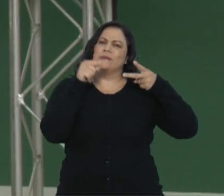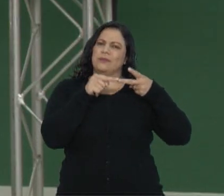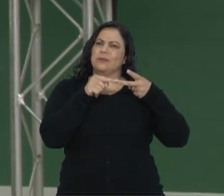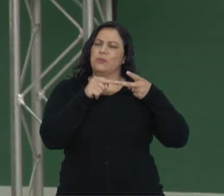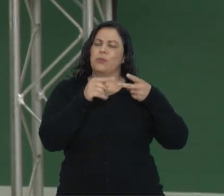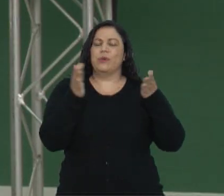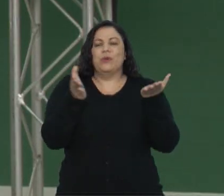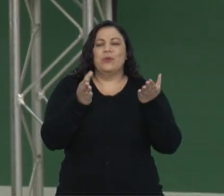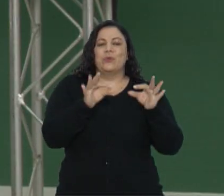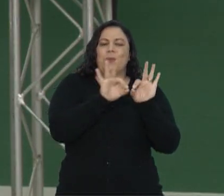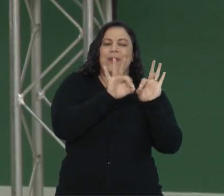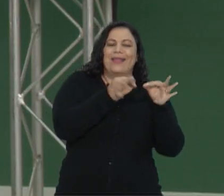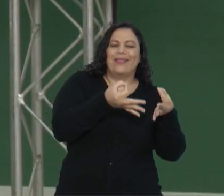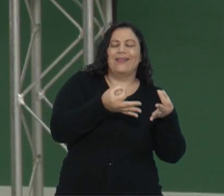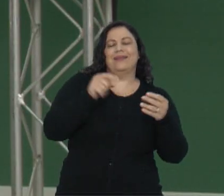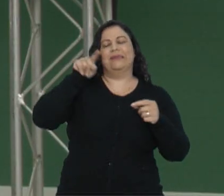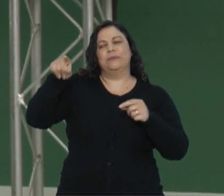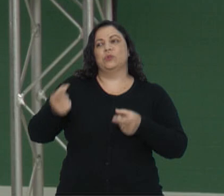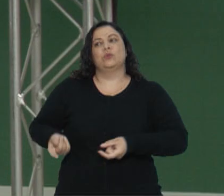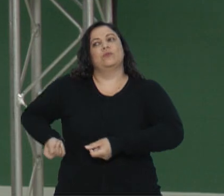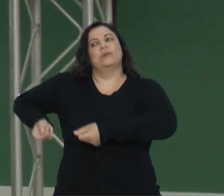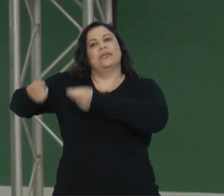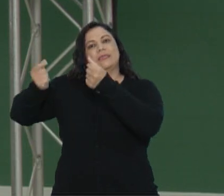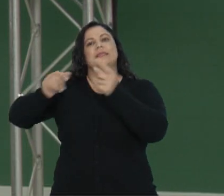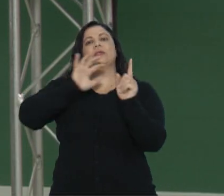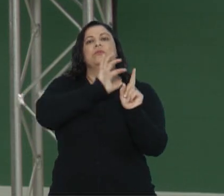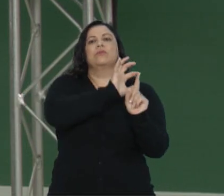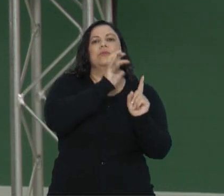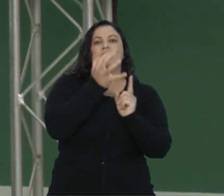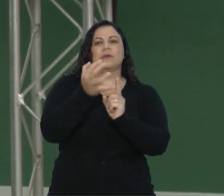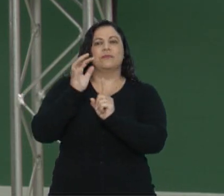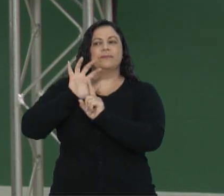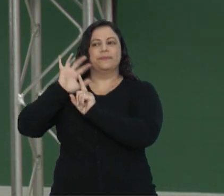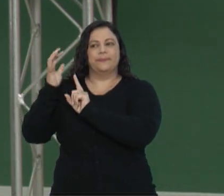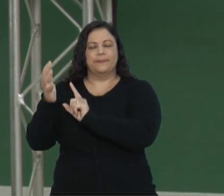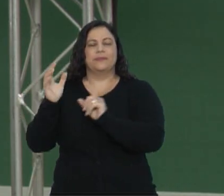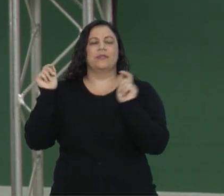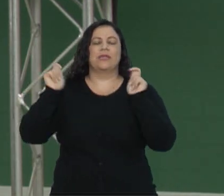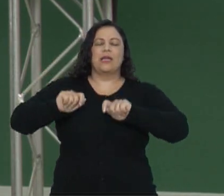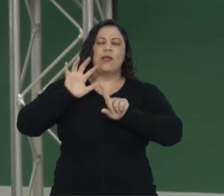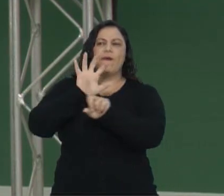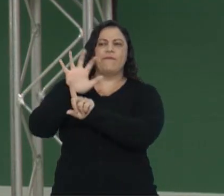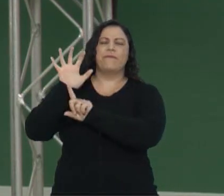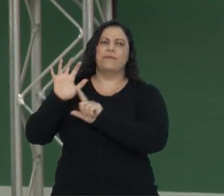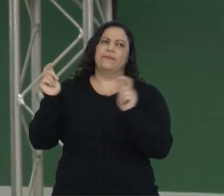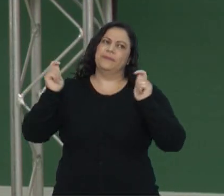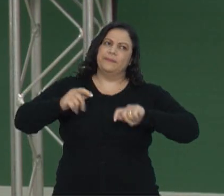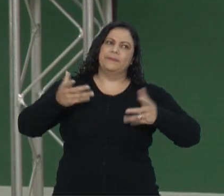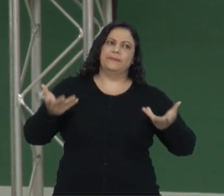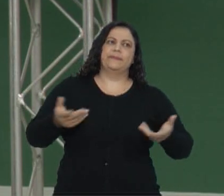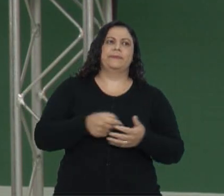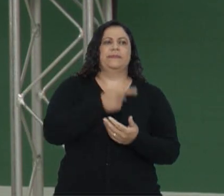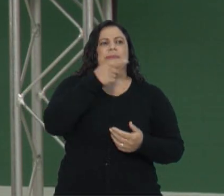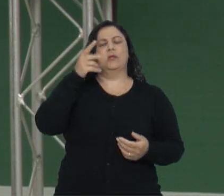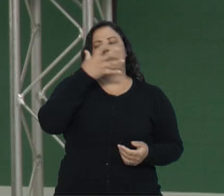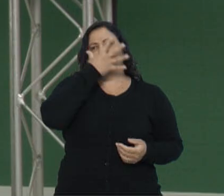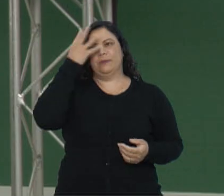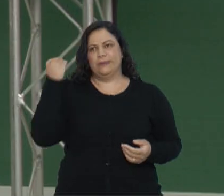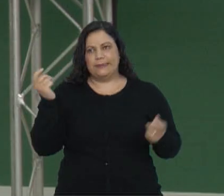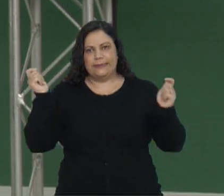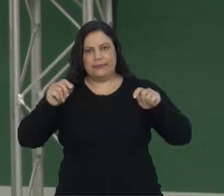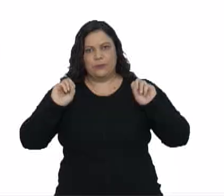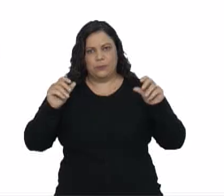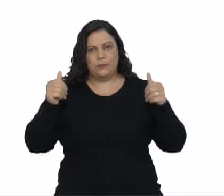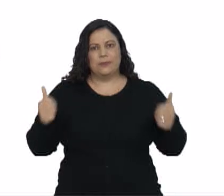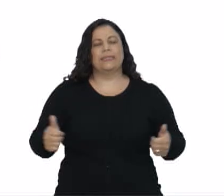pobre, o outro mais rico, influência, né, do ouro e da cana, não podemos esquecer isso, tá? Mas agora um quiz